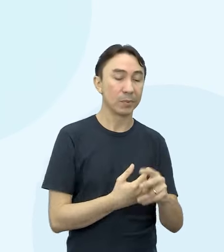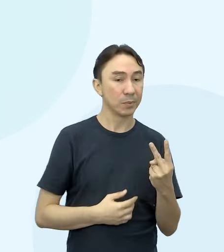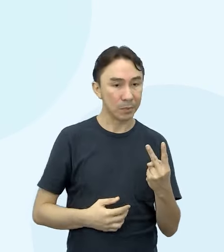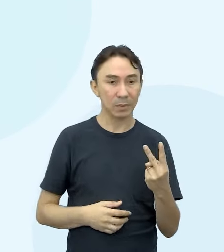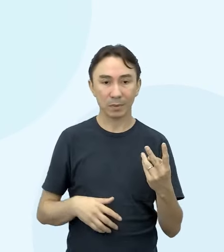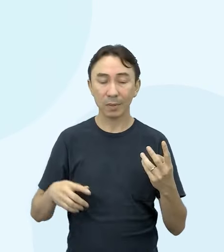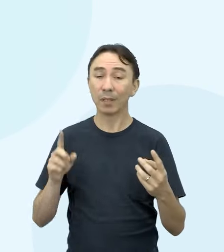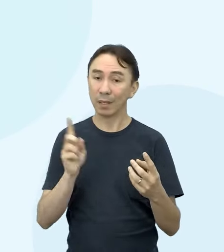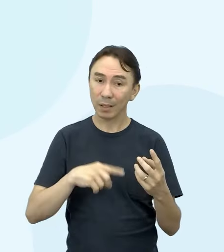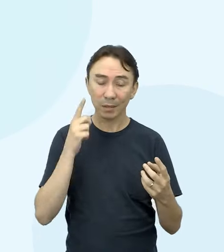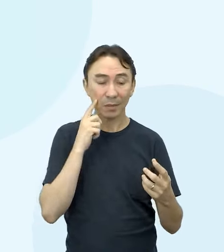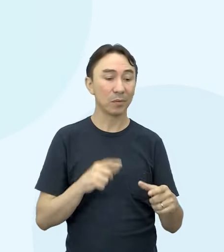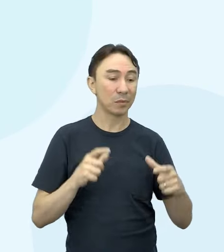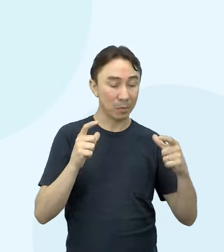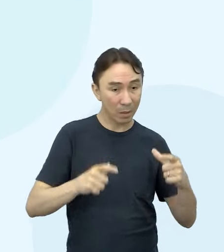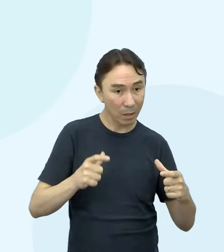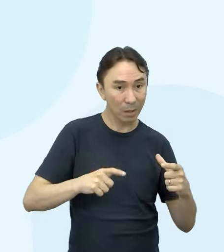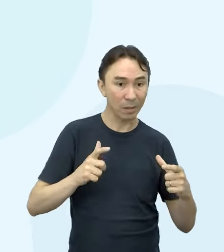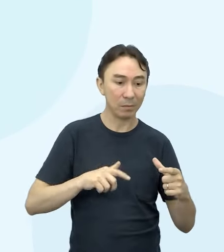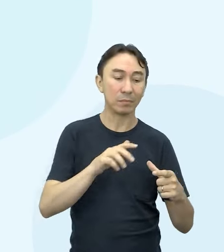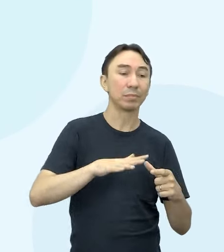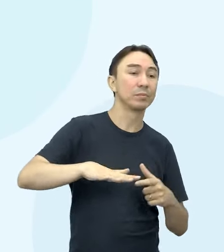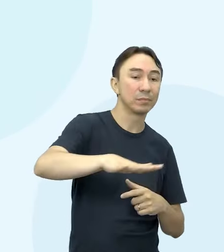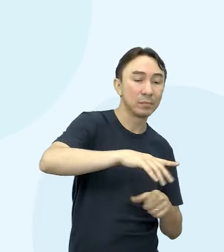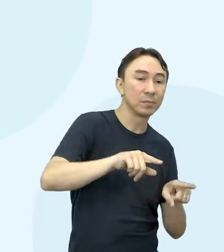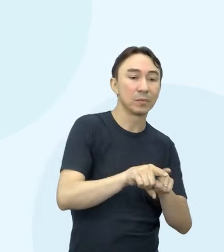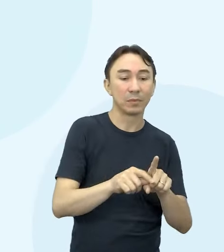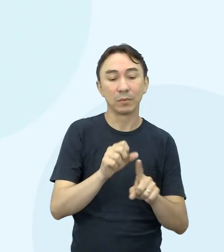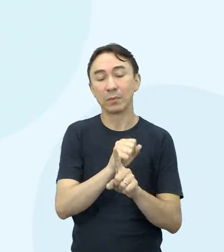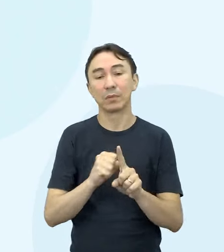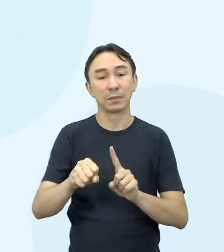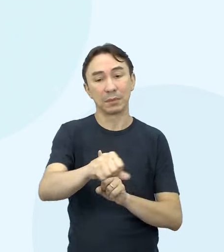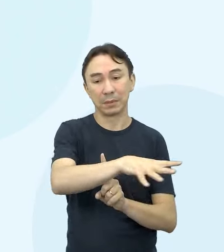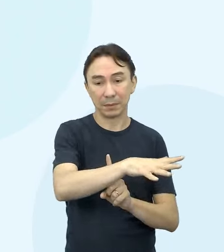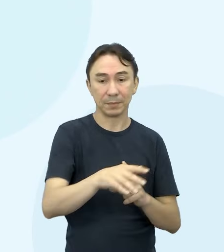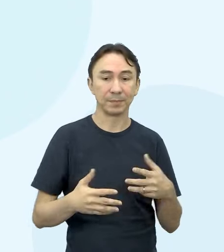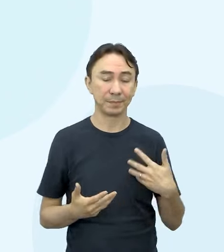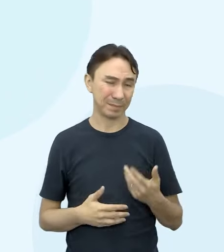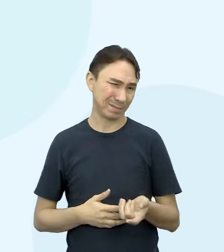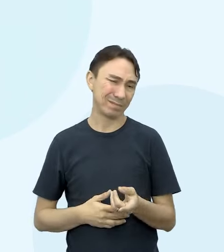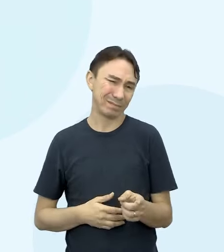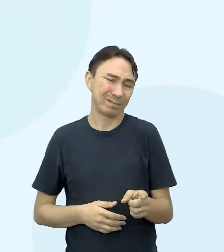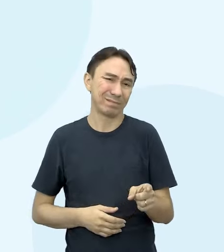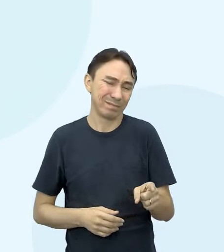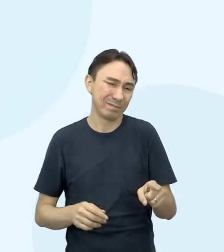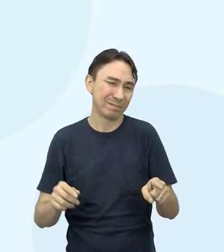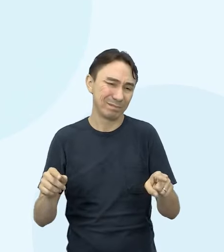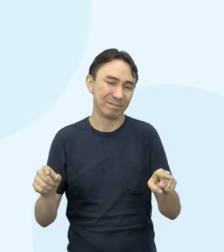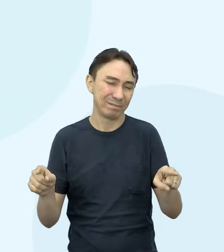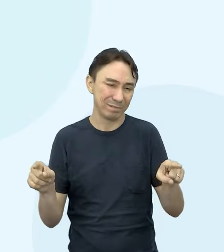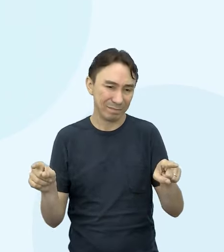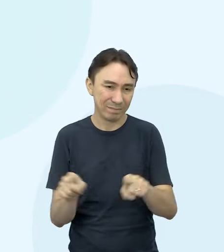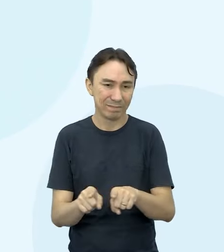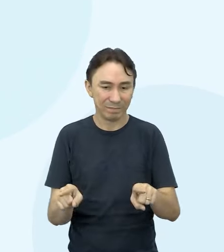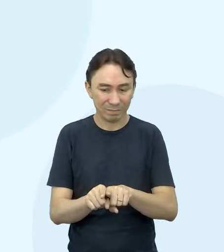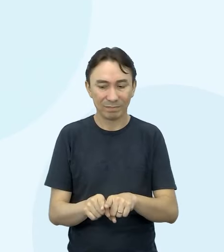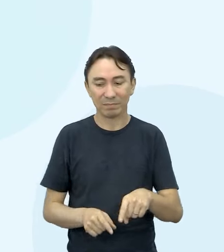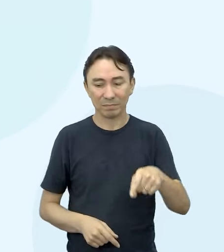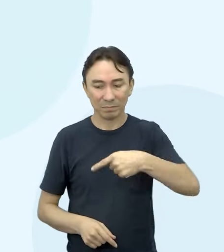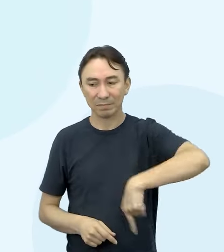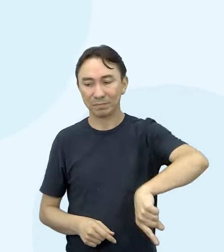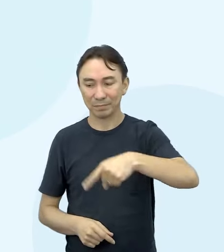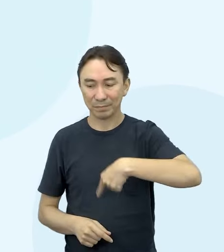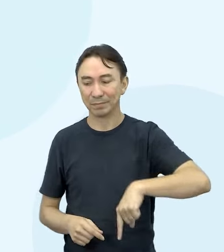espaço geográfico e da sociedade. E também, né, só para a gente, né, conversar,